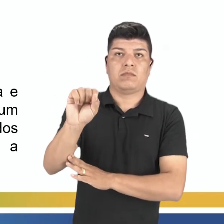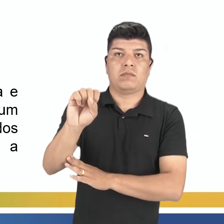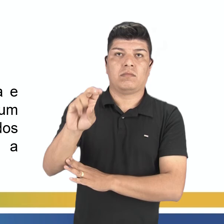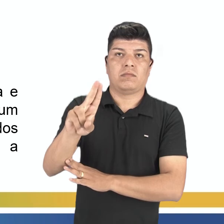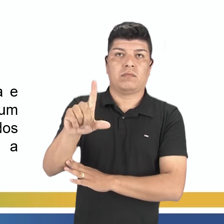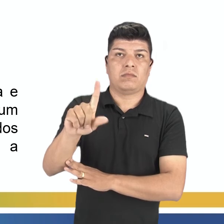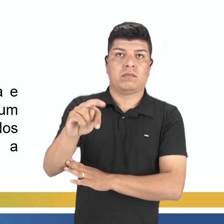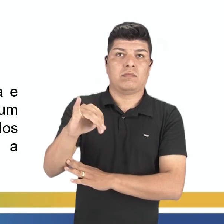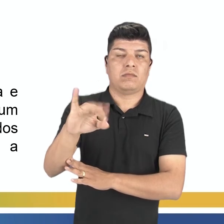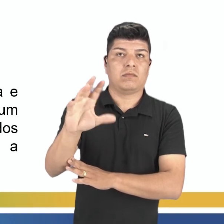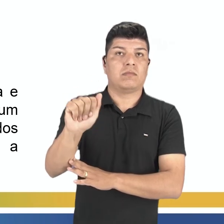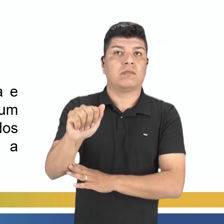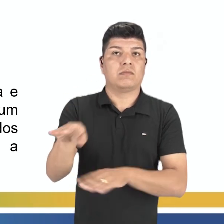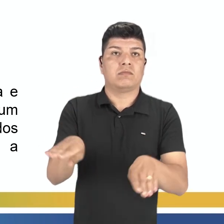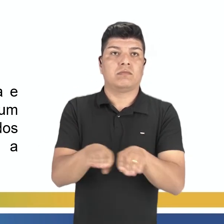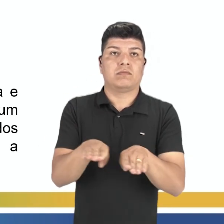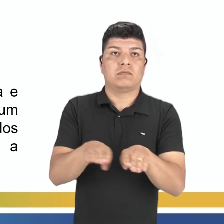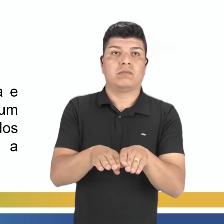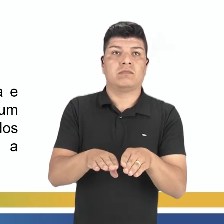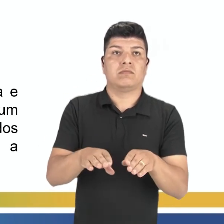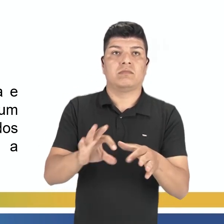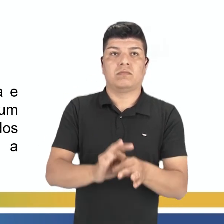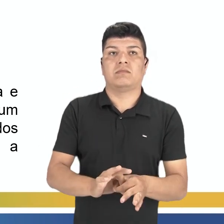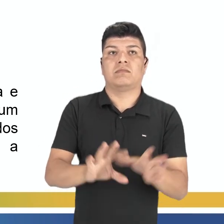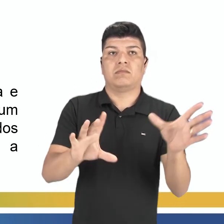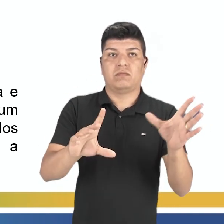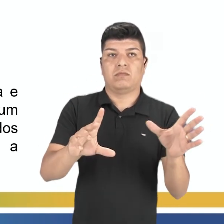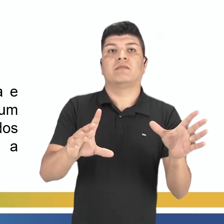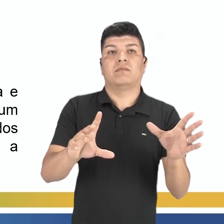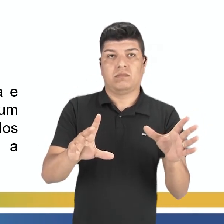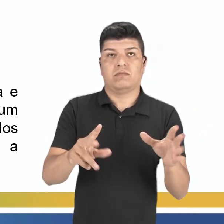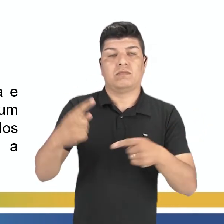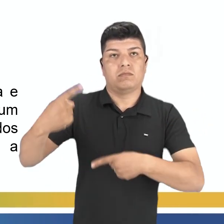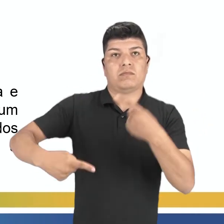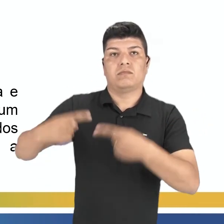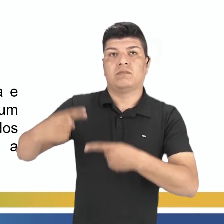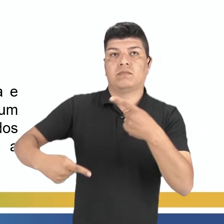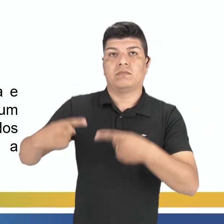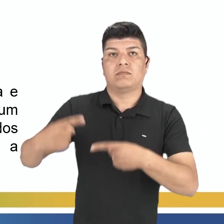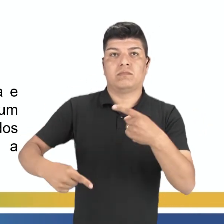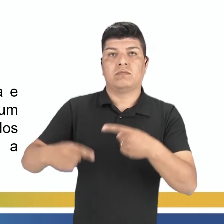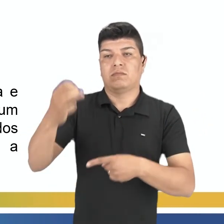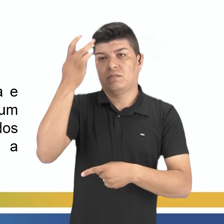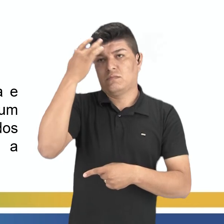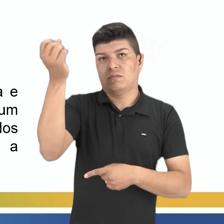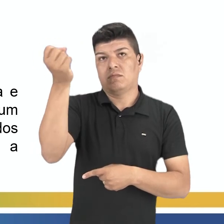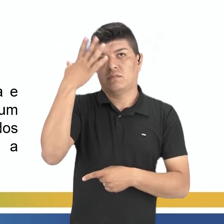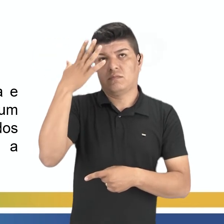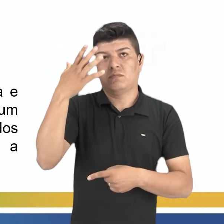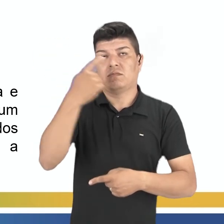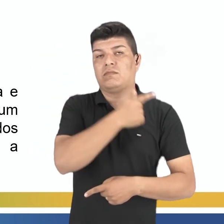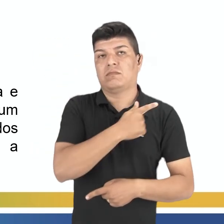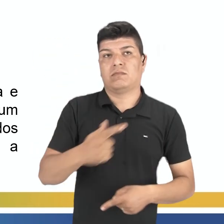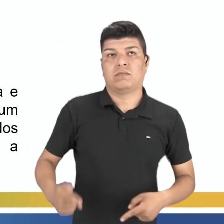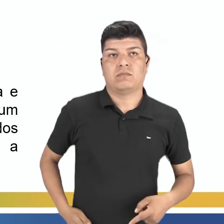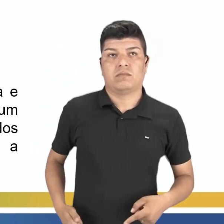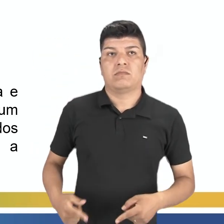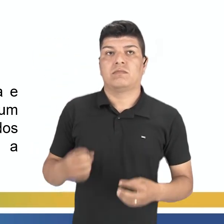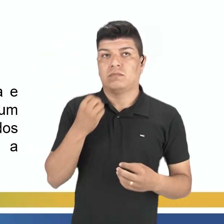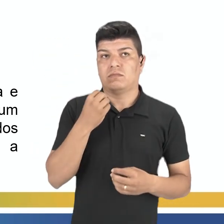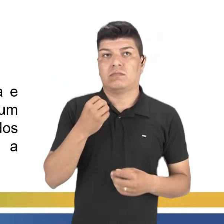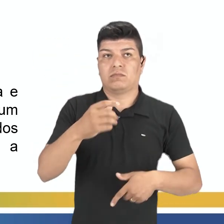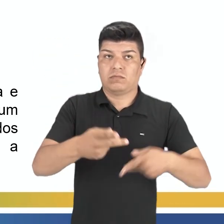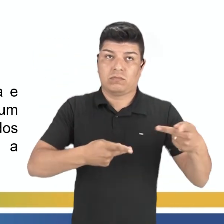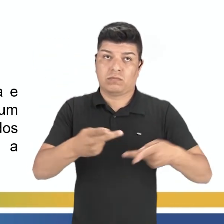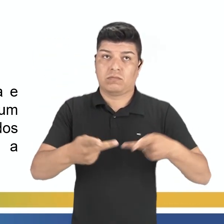lá no início, instituiu o liberalismo político, fundado no iluminismo, que propunha um governo estruturado e